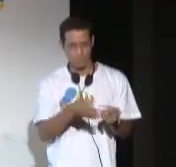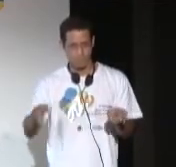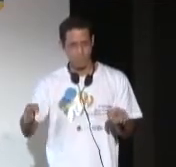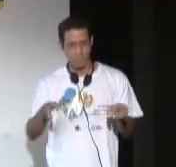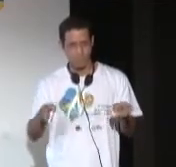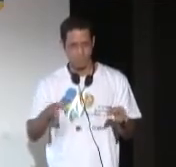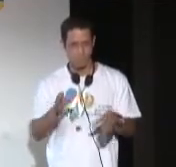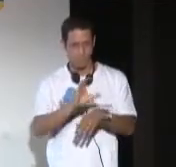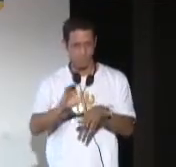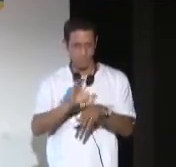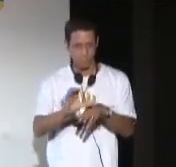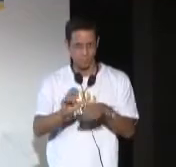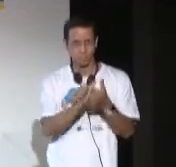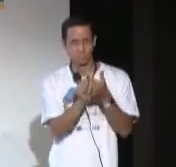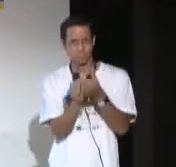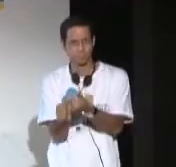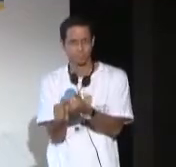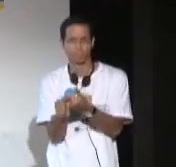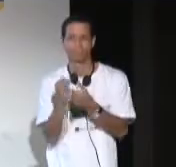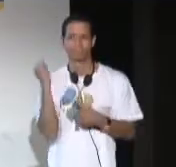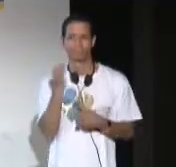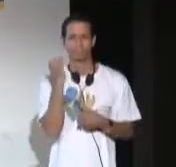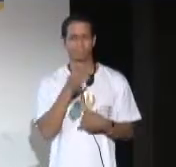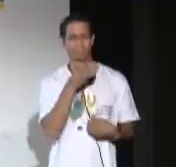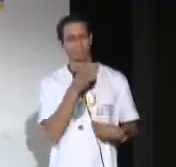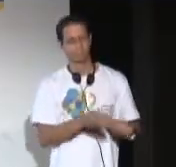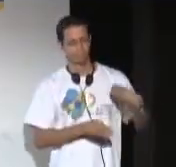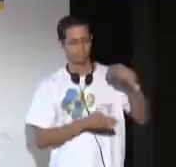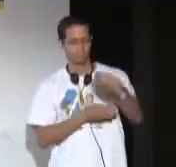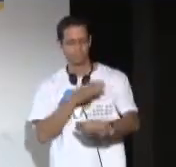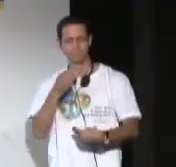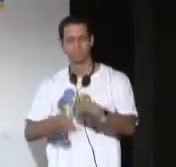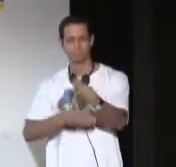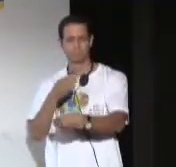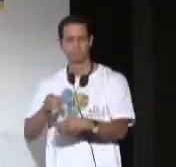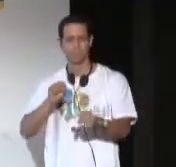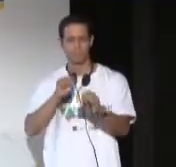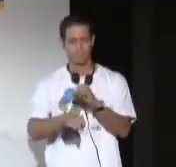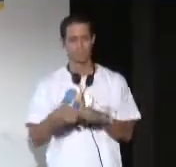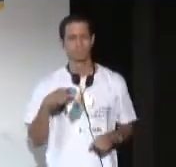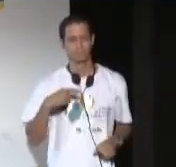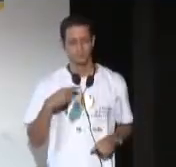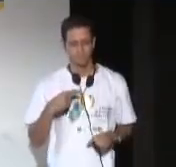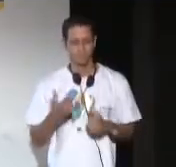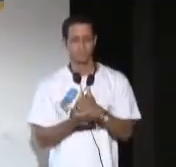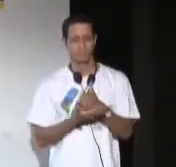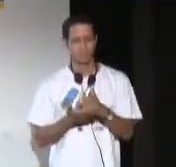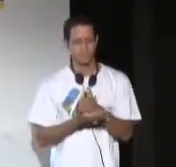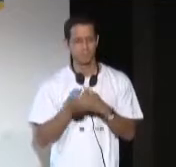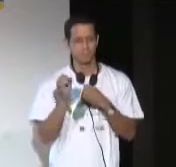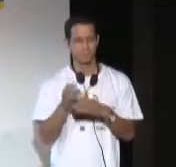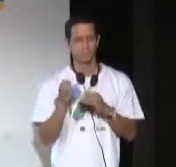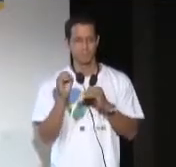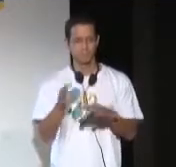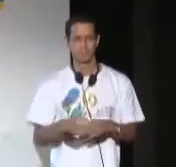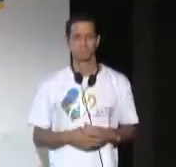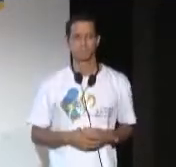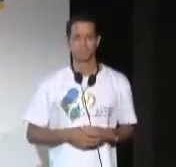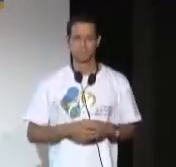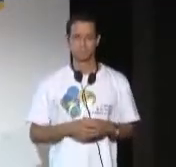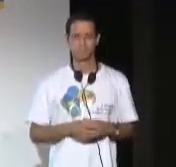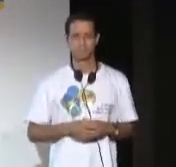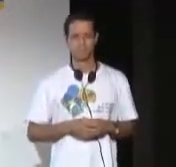acompanhem todas as etapas de formação que nós temos da educação básica,